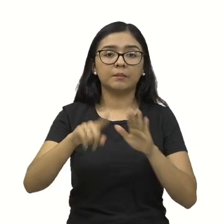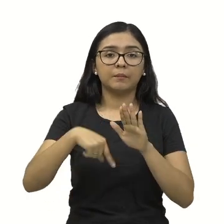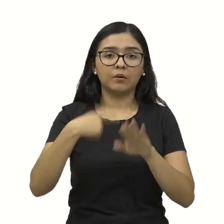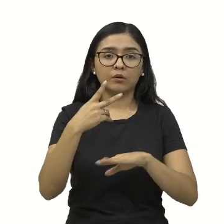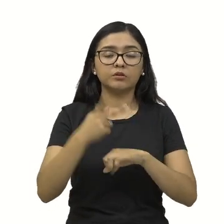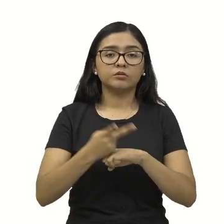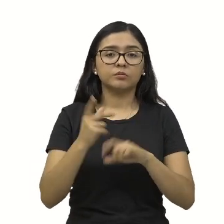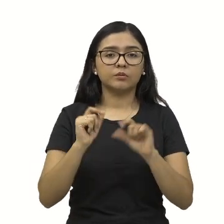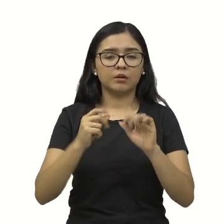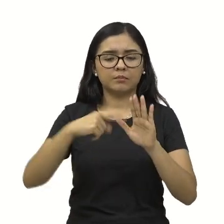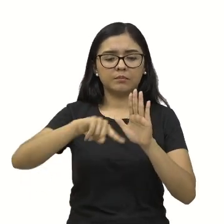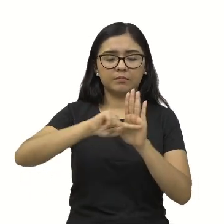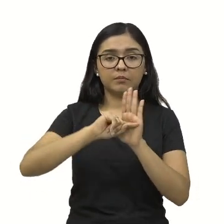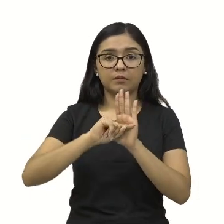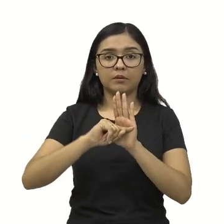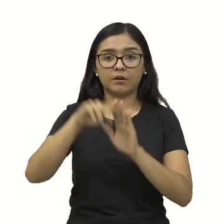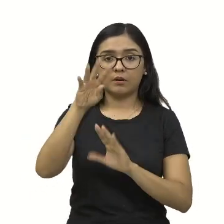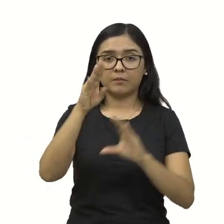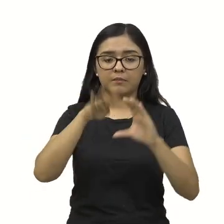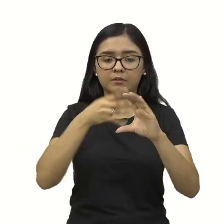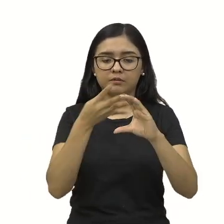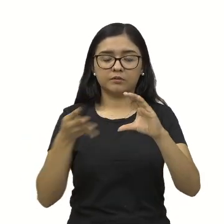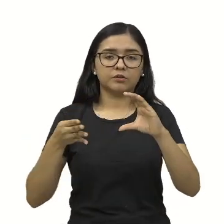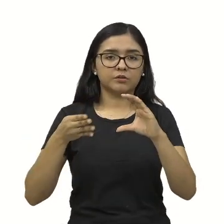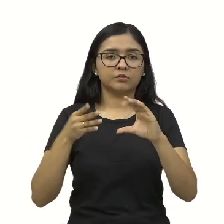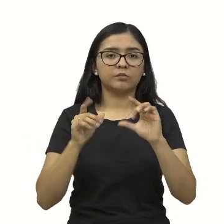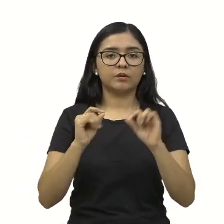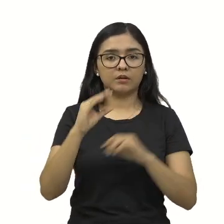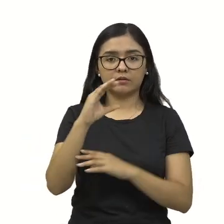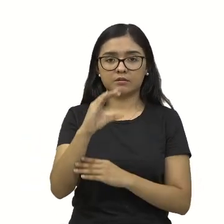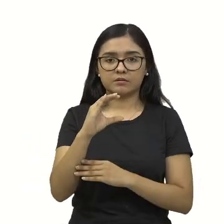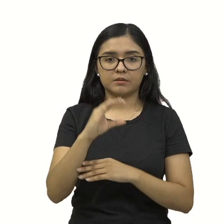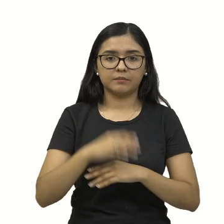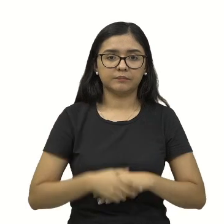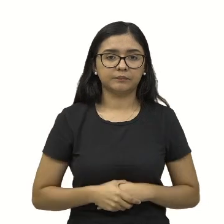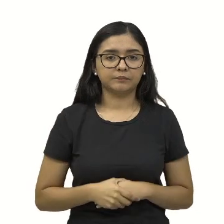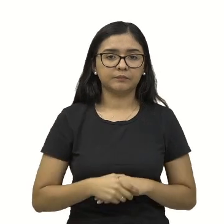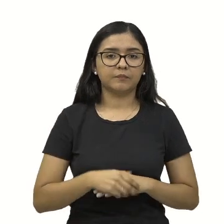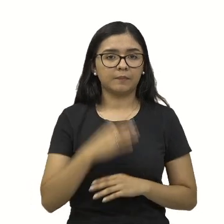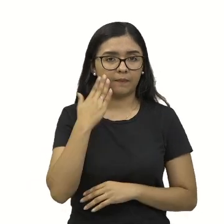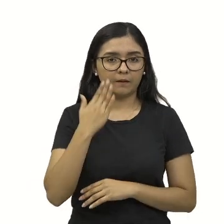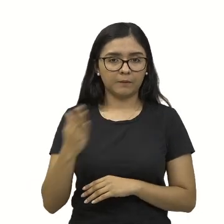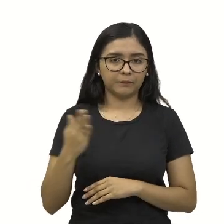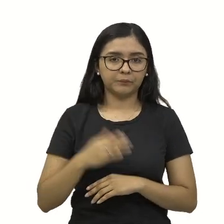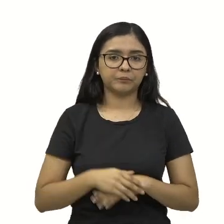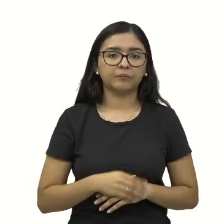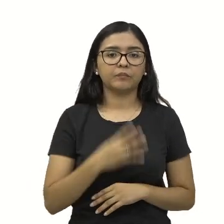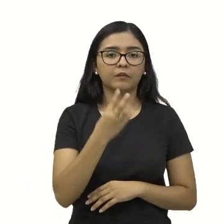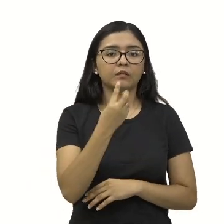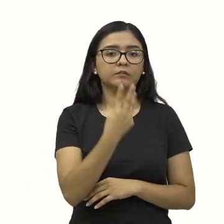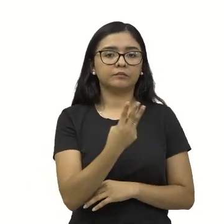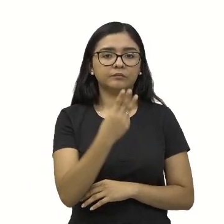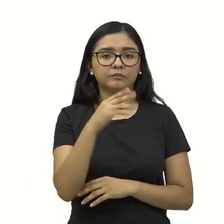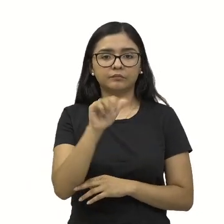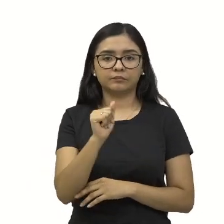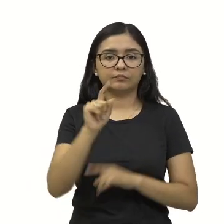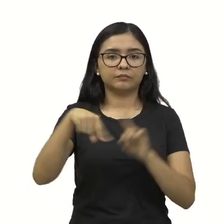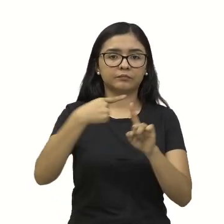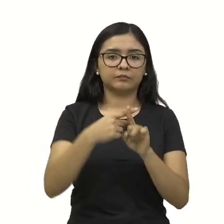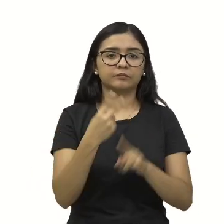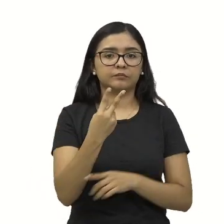Ó, deixa eu colocar aqui em cima, 3A mais 2B menos